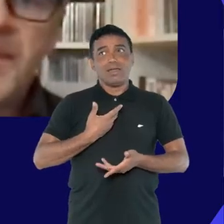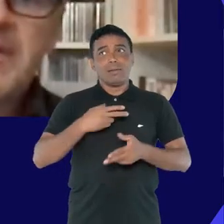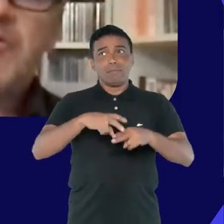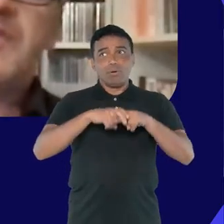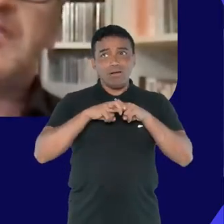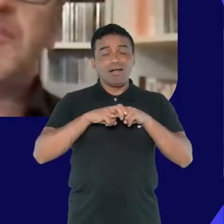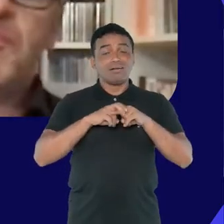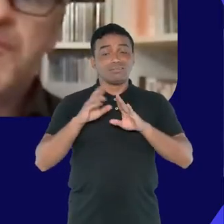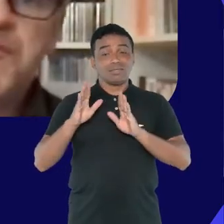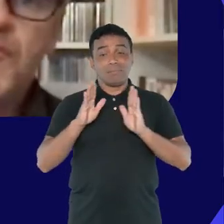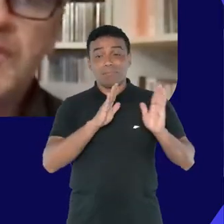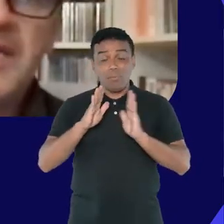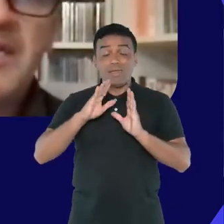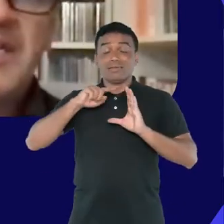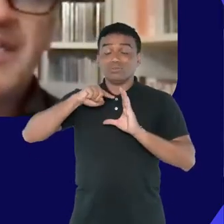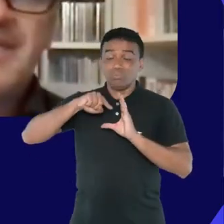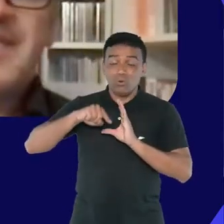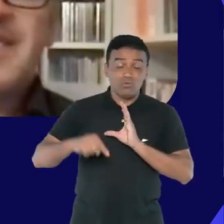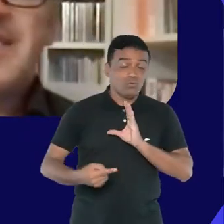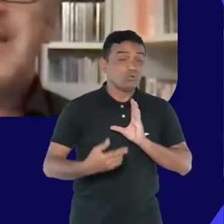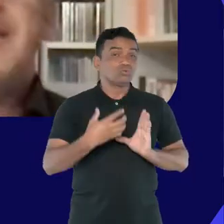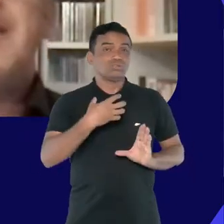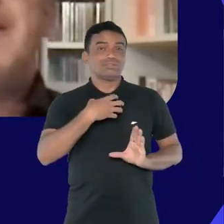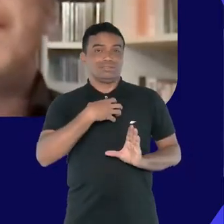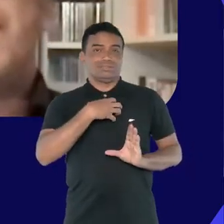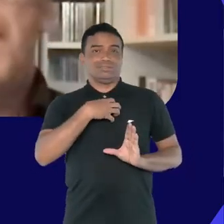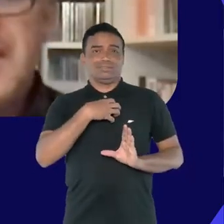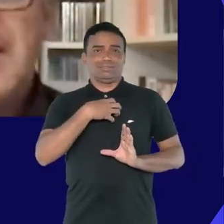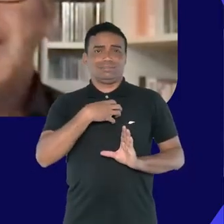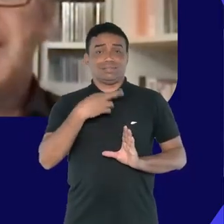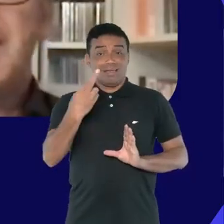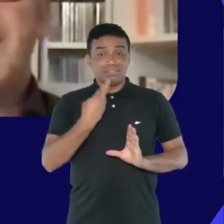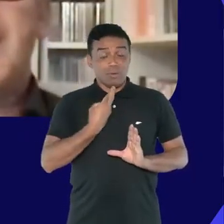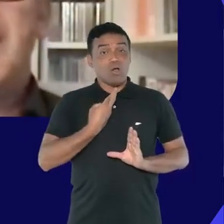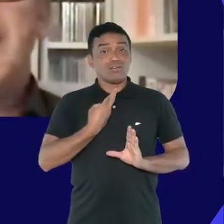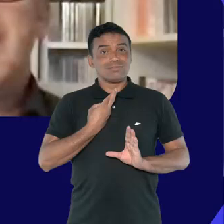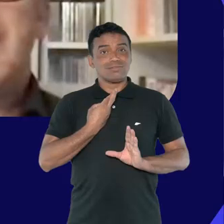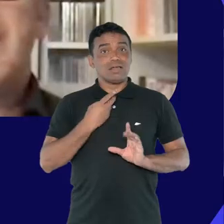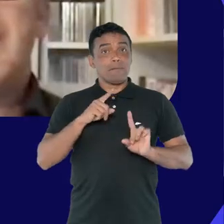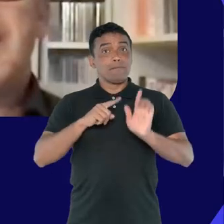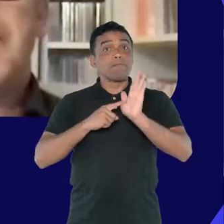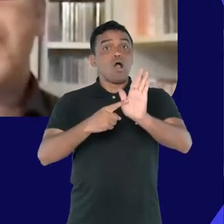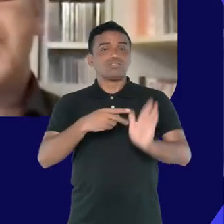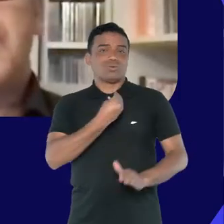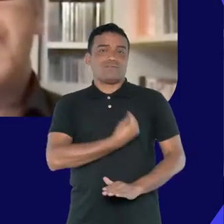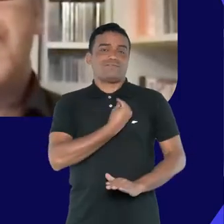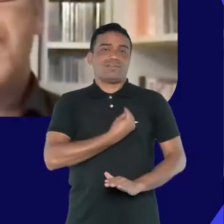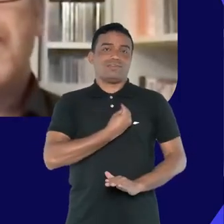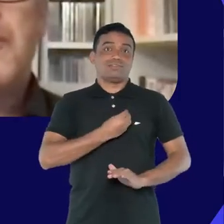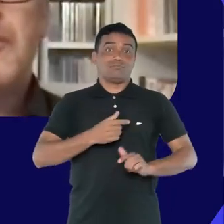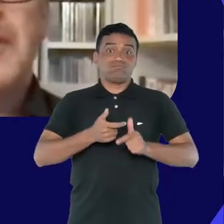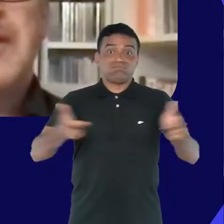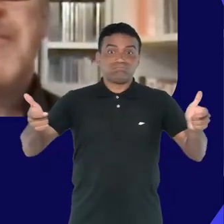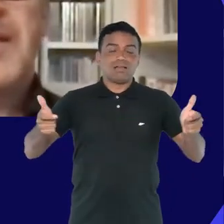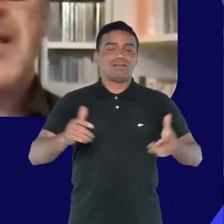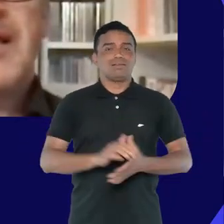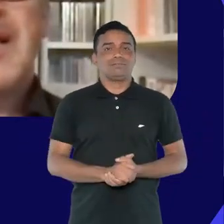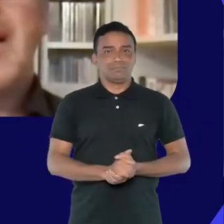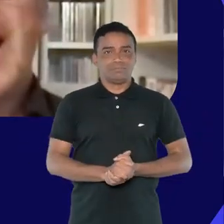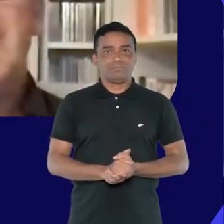naquele momento, seja profunda e seja de vida, não é? Porque no